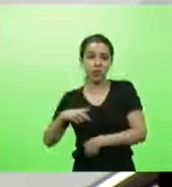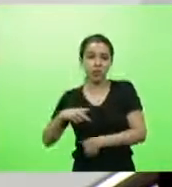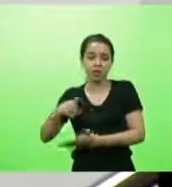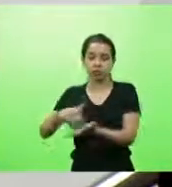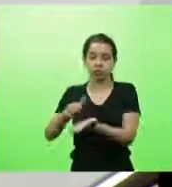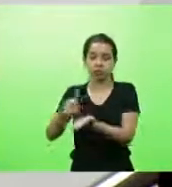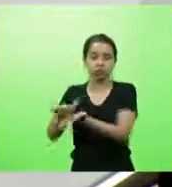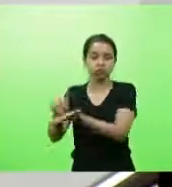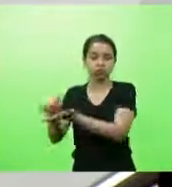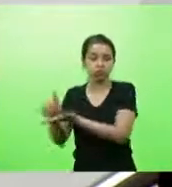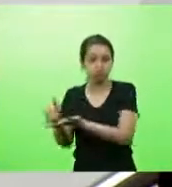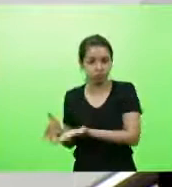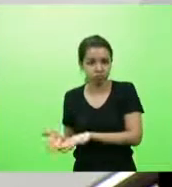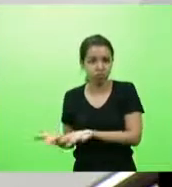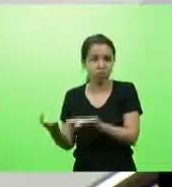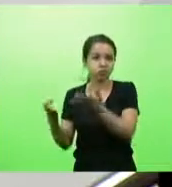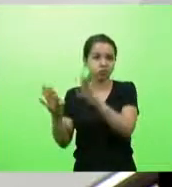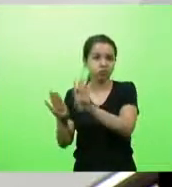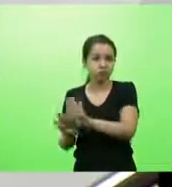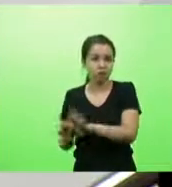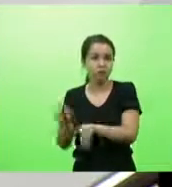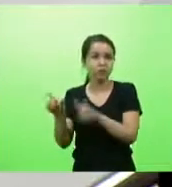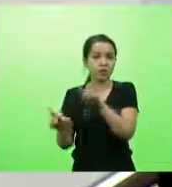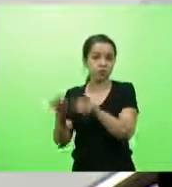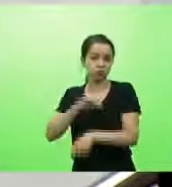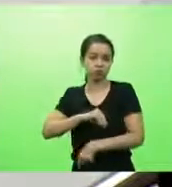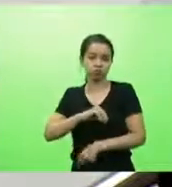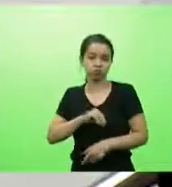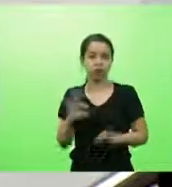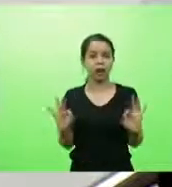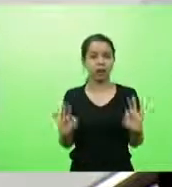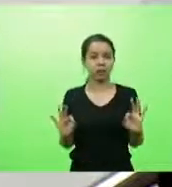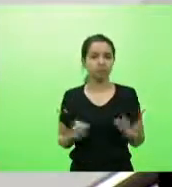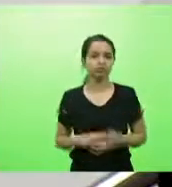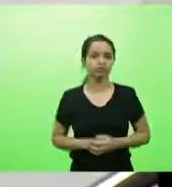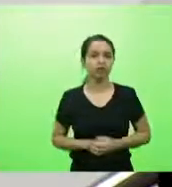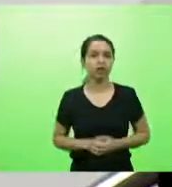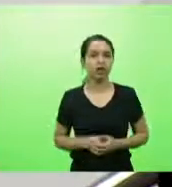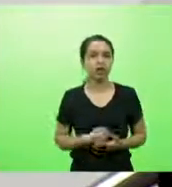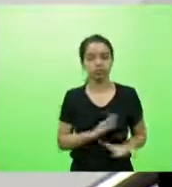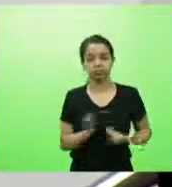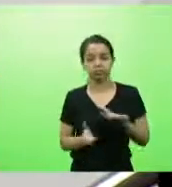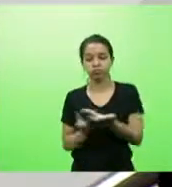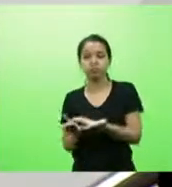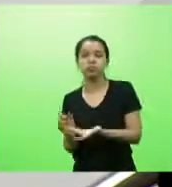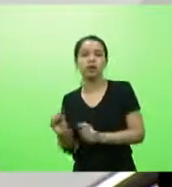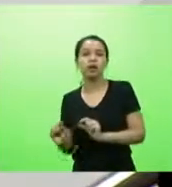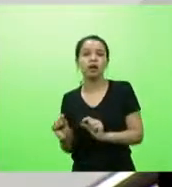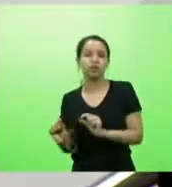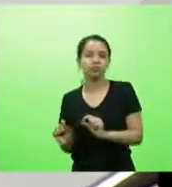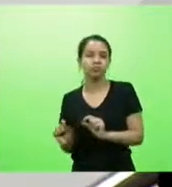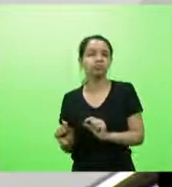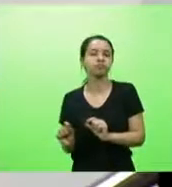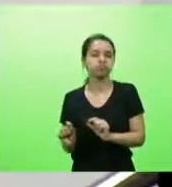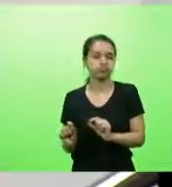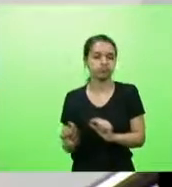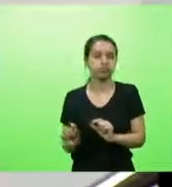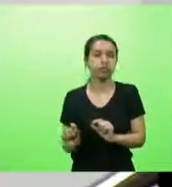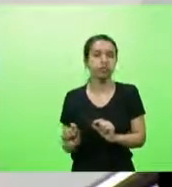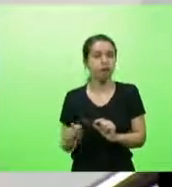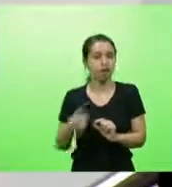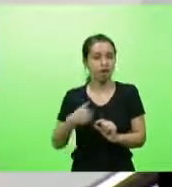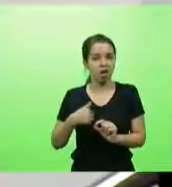emprego e indivíduos que perdem a renda. Quem serve a quem? Eu não estou vendo vantagem nesse Estado, nesse